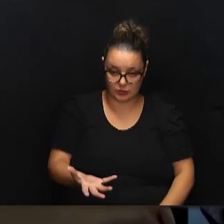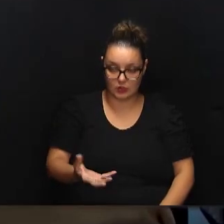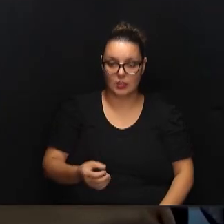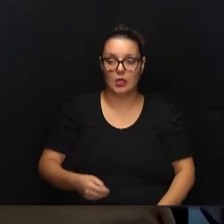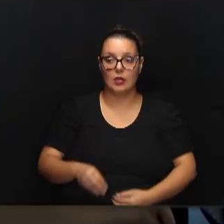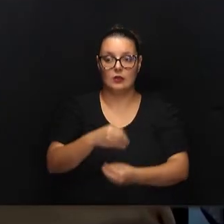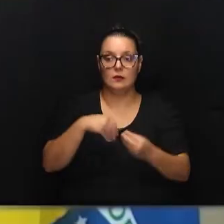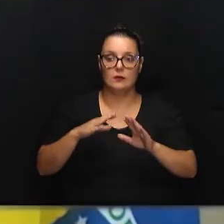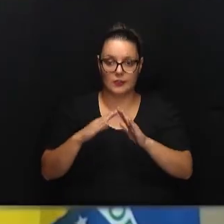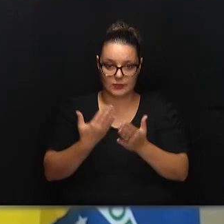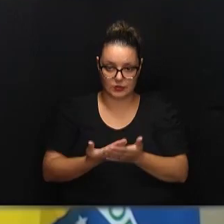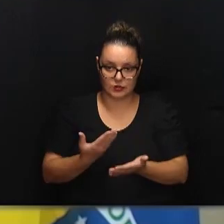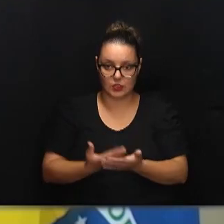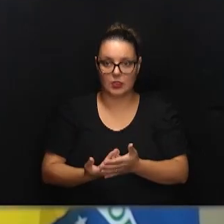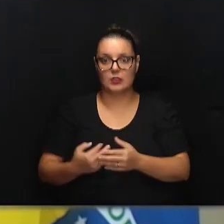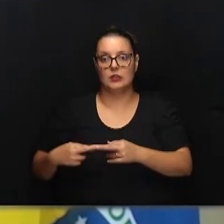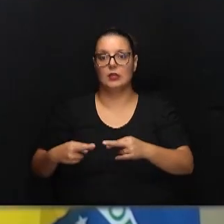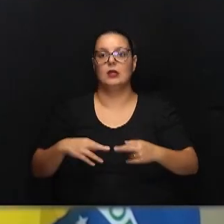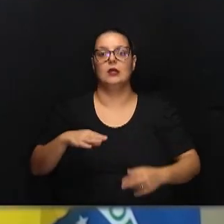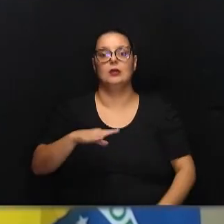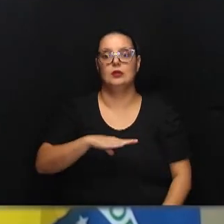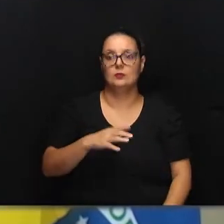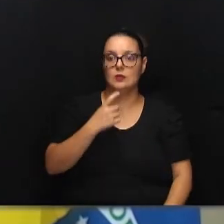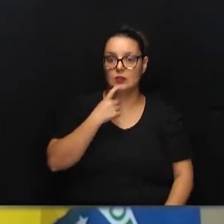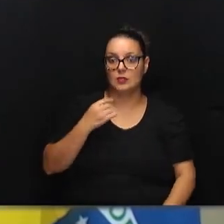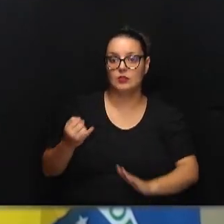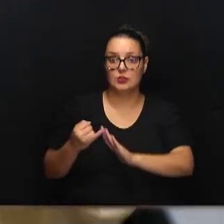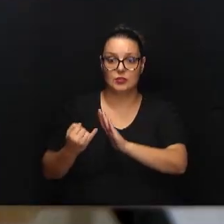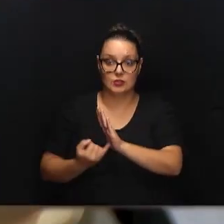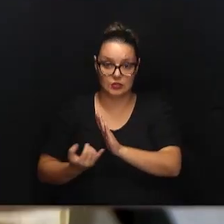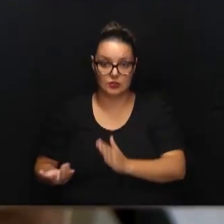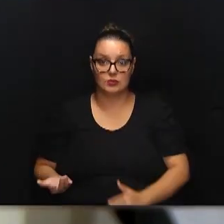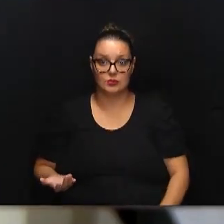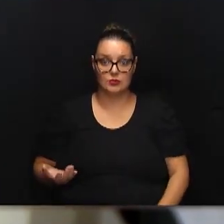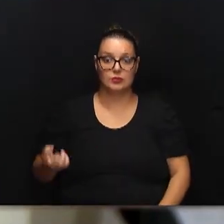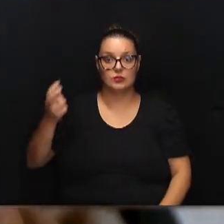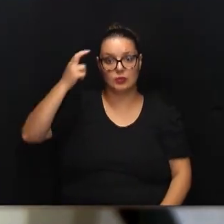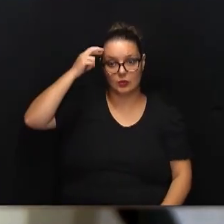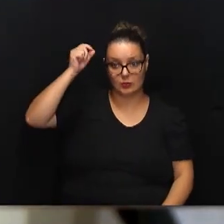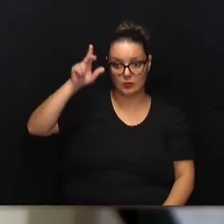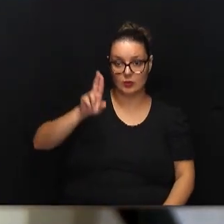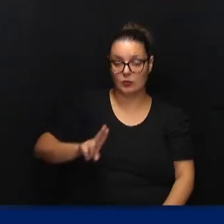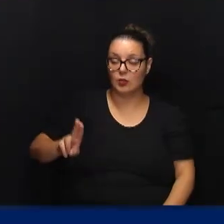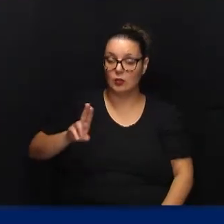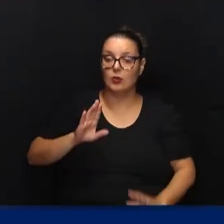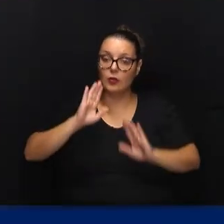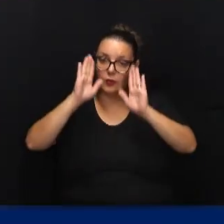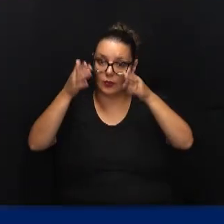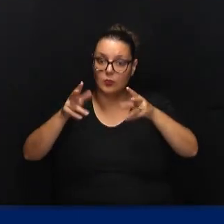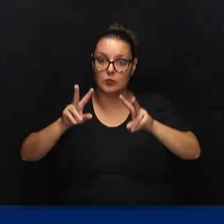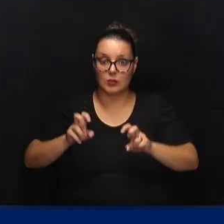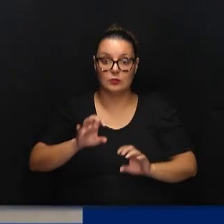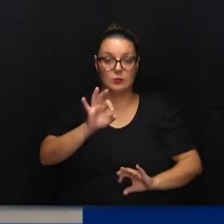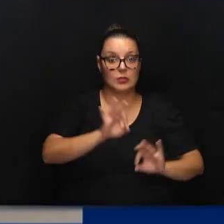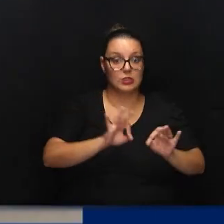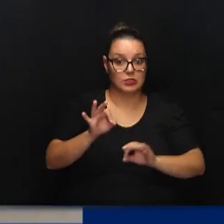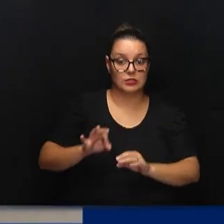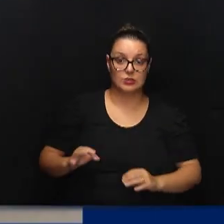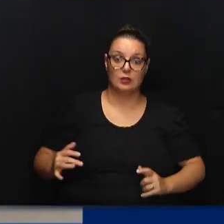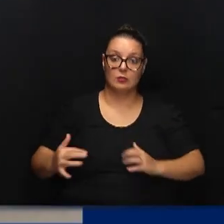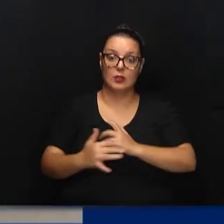escolas da rede municipal, instituições culturais e universidades, com foco em temas como planejamento